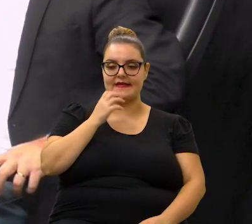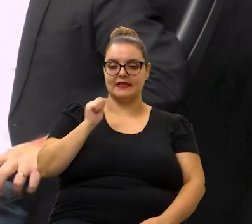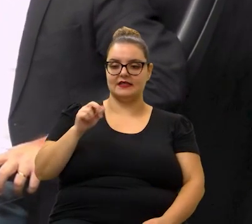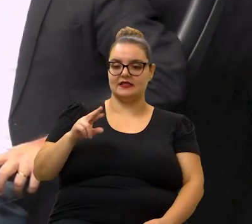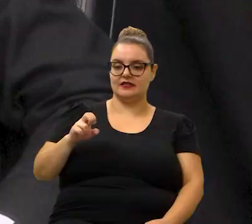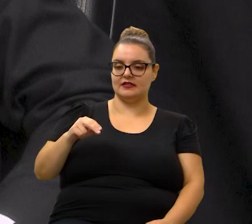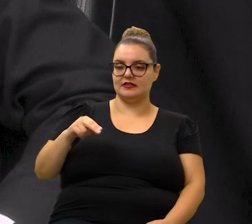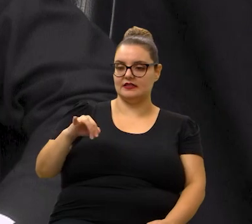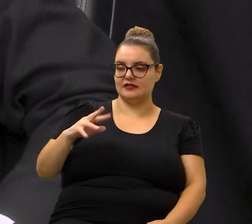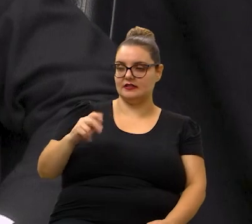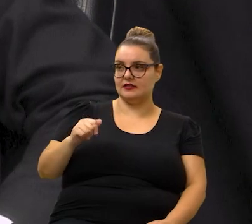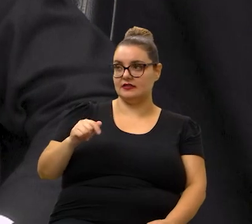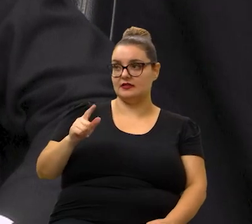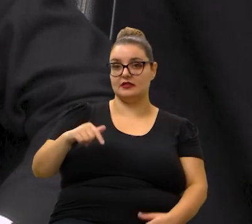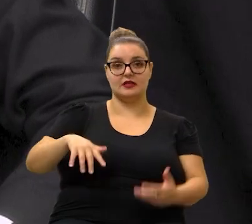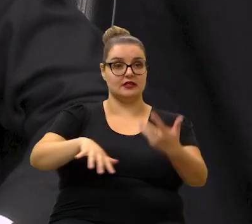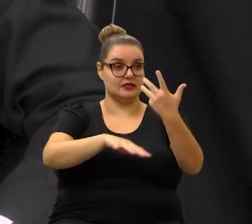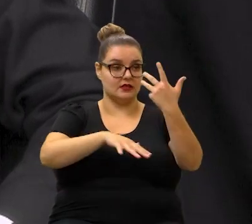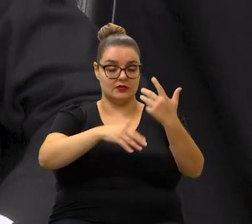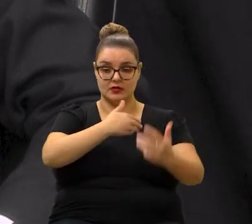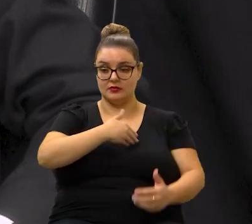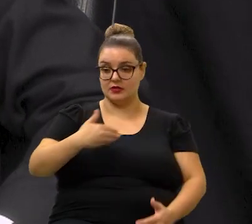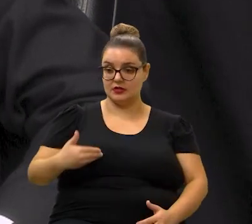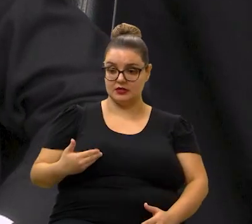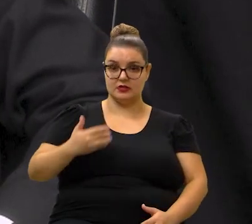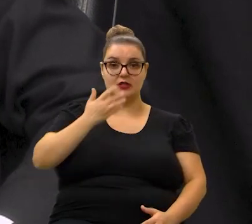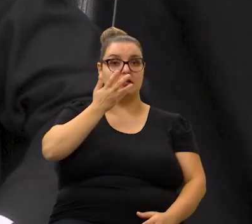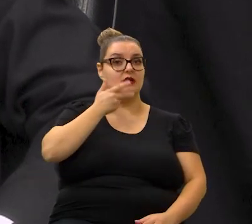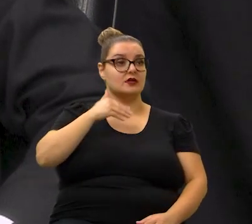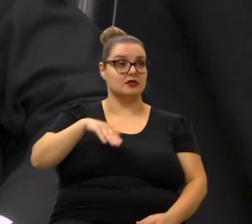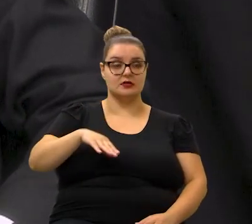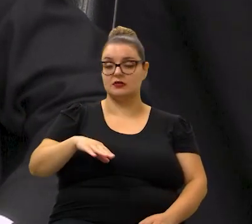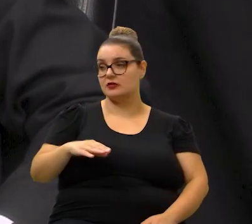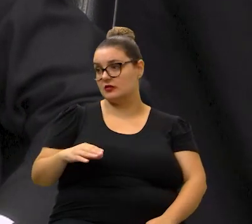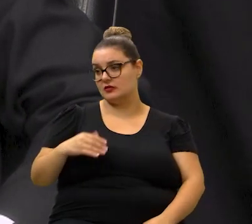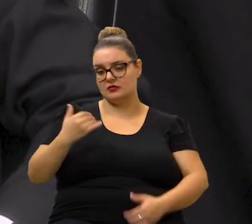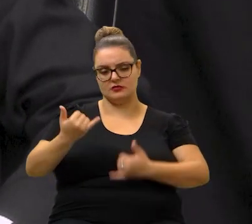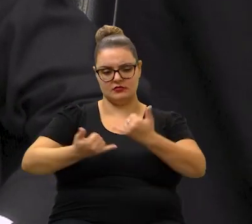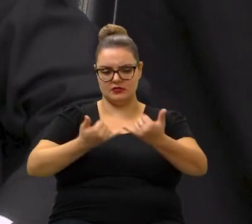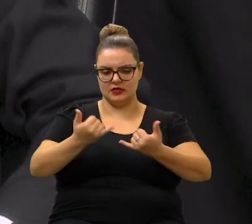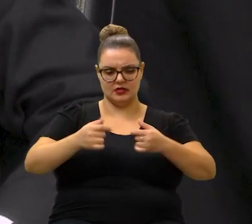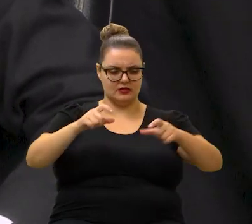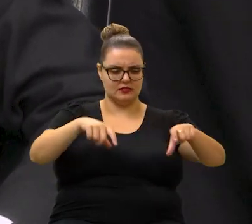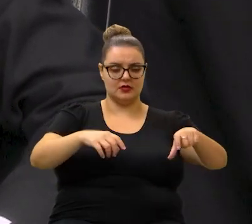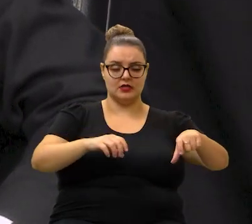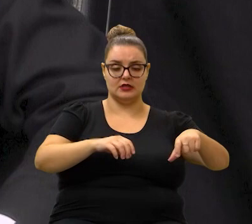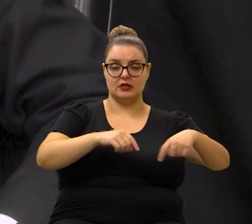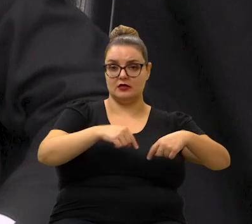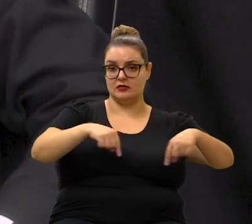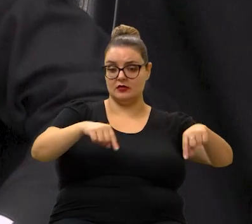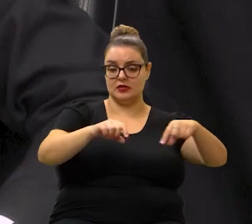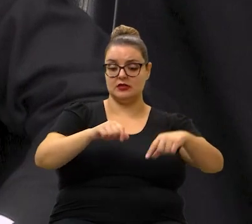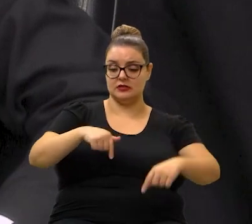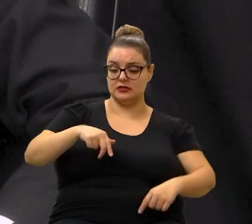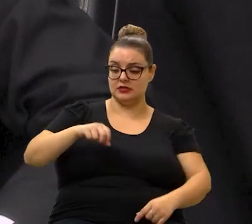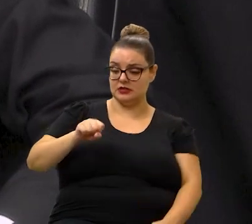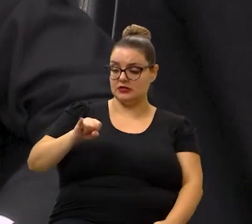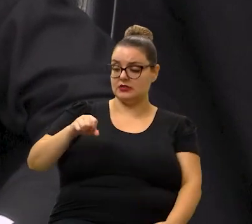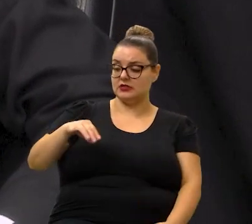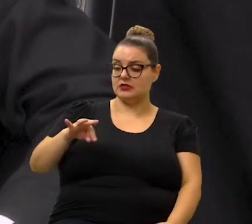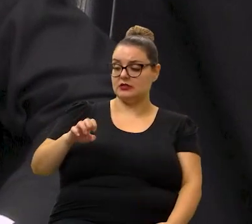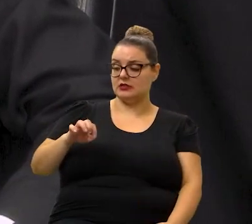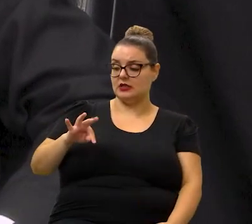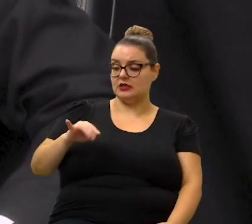areninha é na praça pública Então as crianças vão poder brincar jogar bola na quadra sintética né de